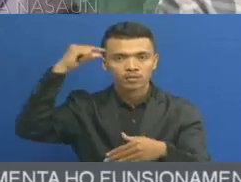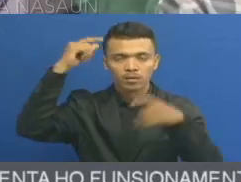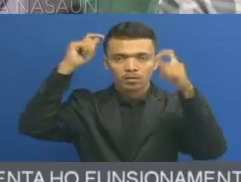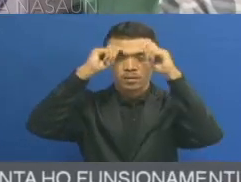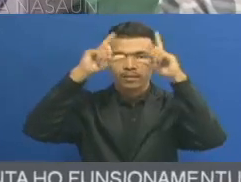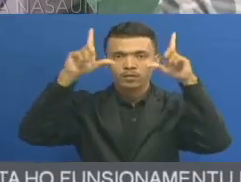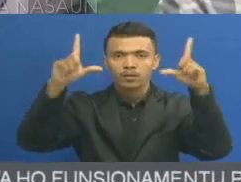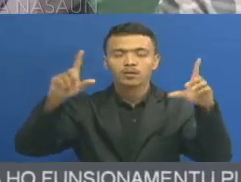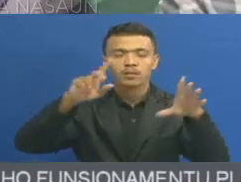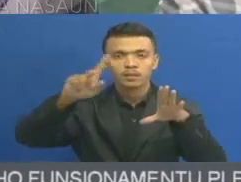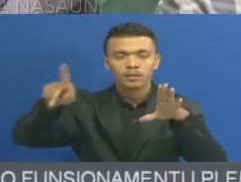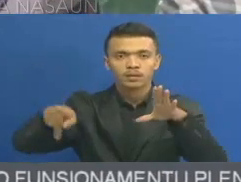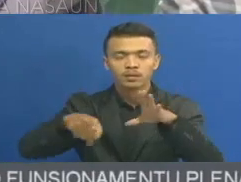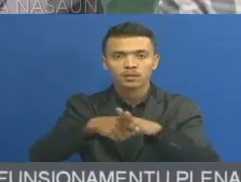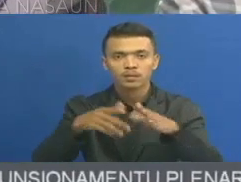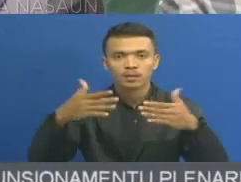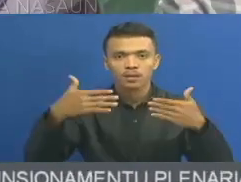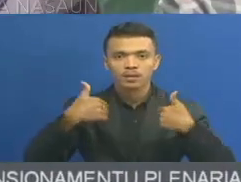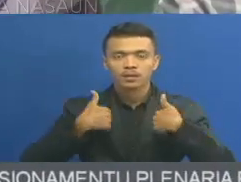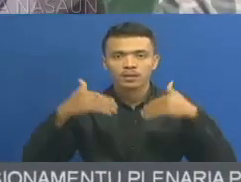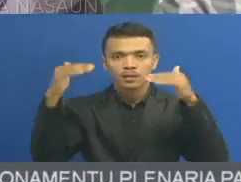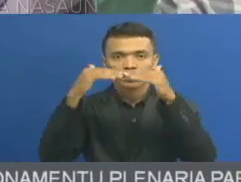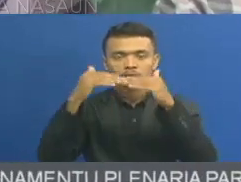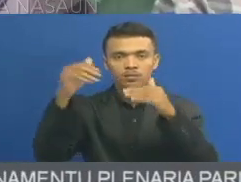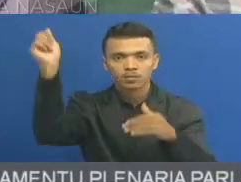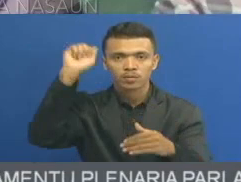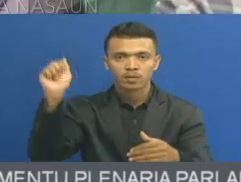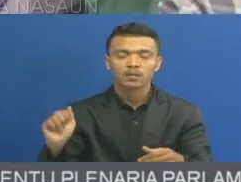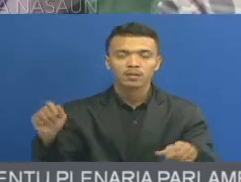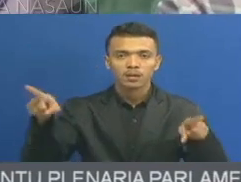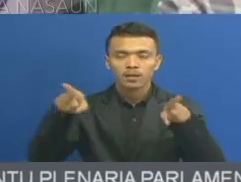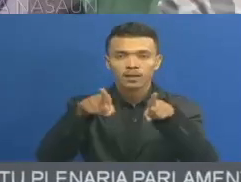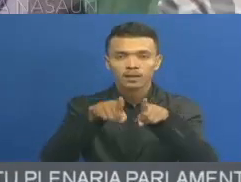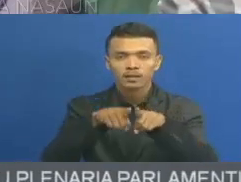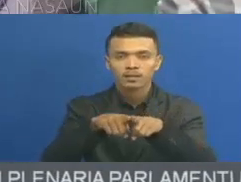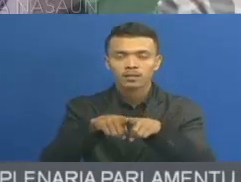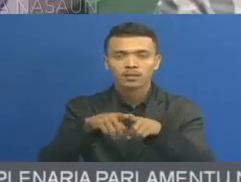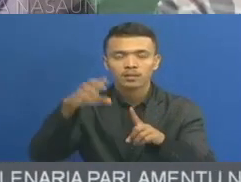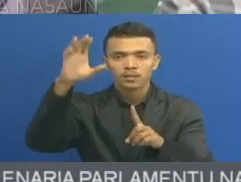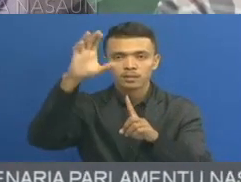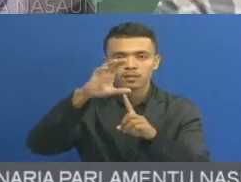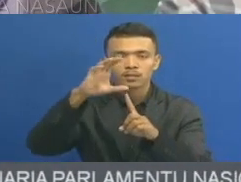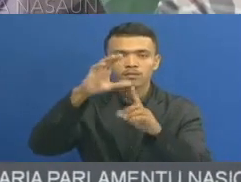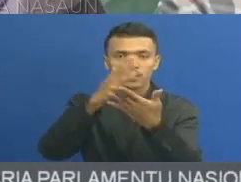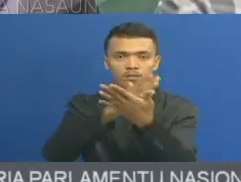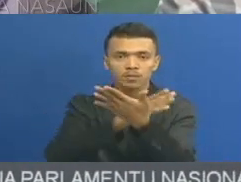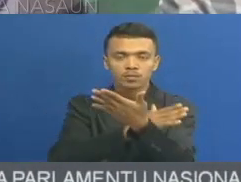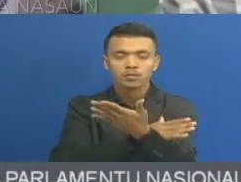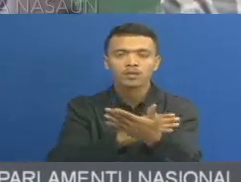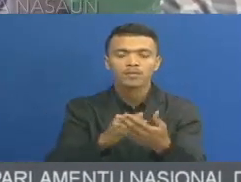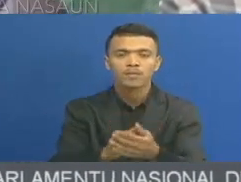Timor-Leste participa e a primeiro ASEAN nudar órgão estrutura alto